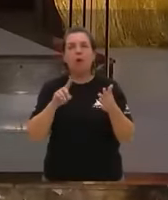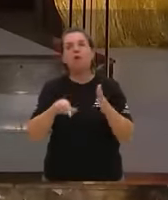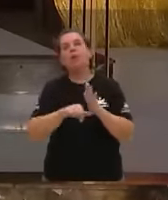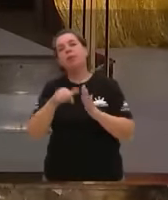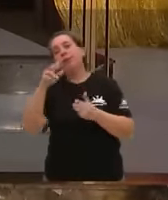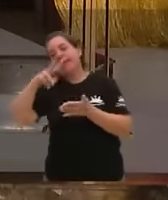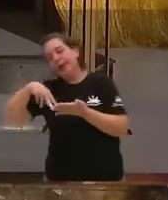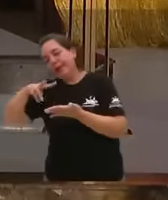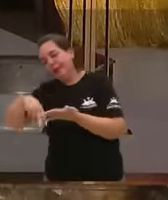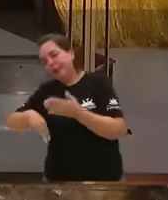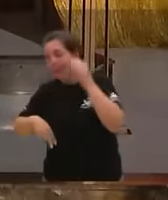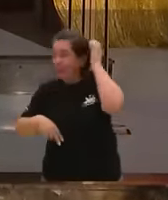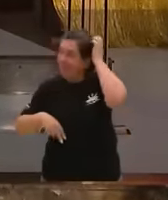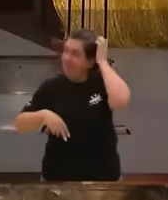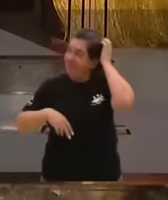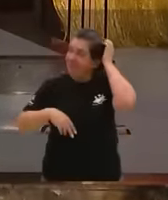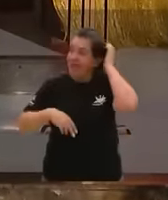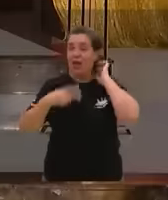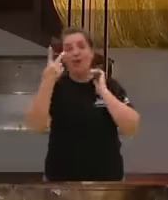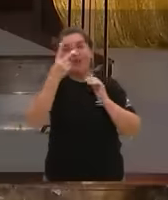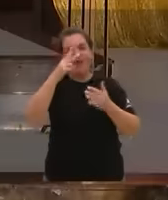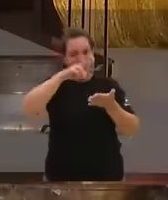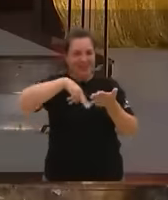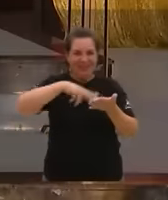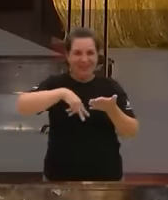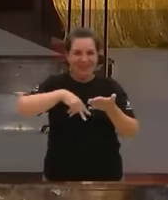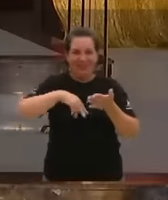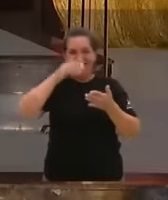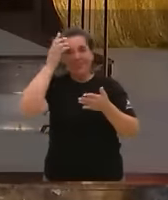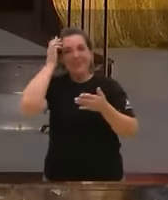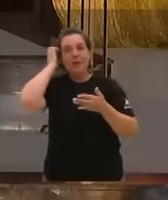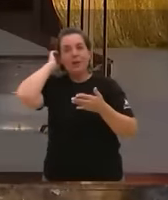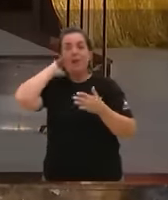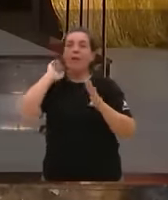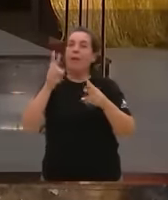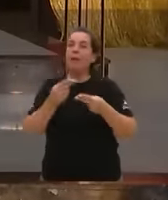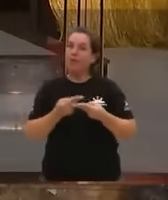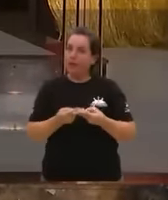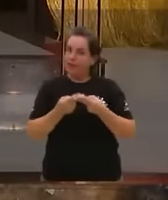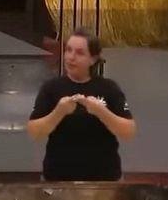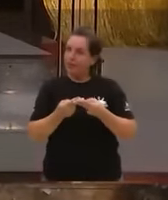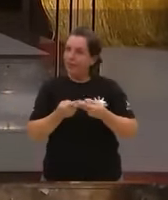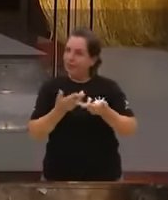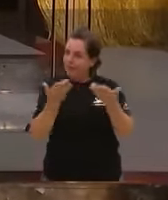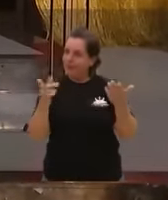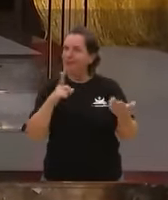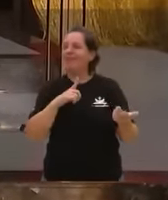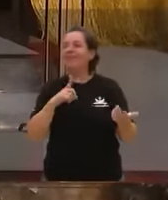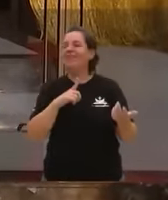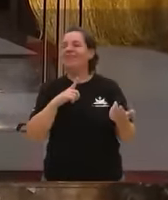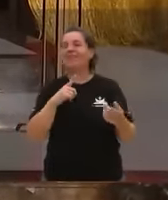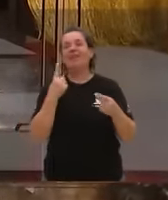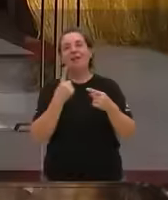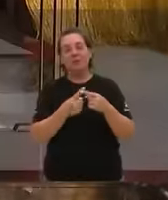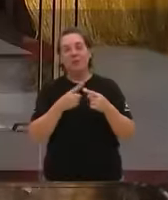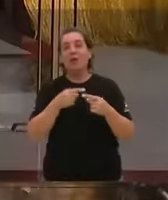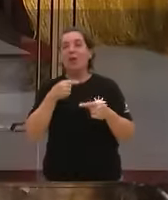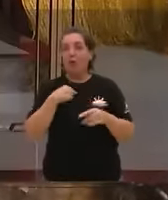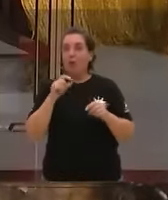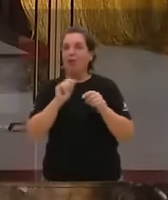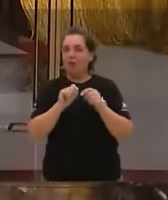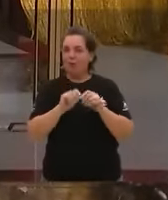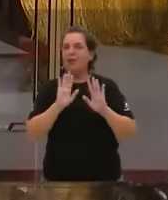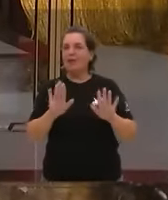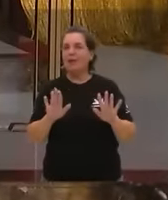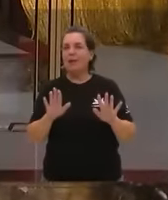primeira leitura ou da segunda, tenha paciência, porque eu farei